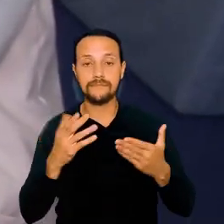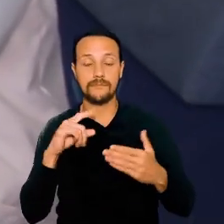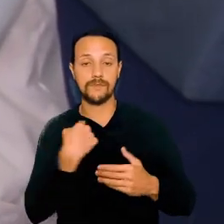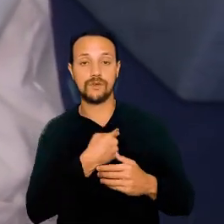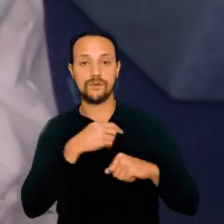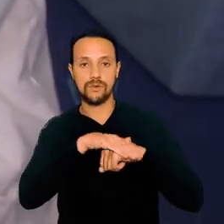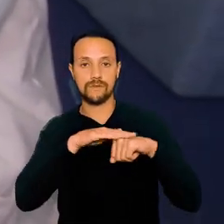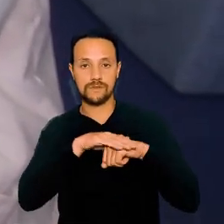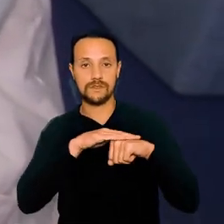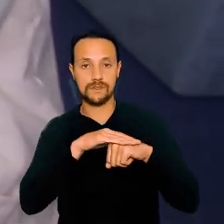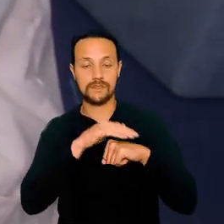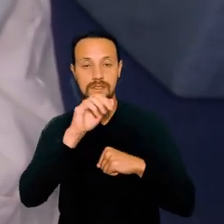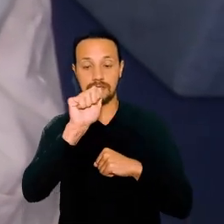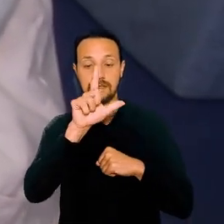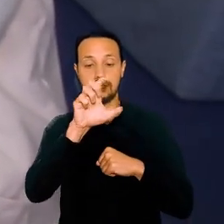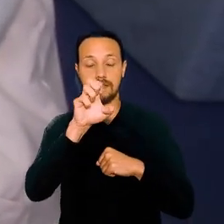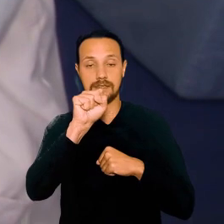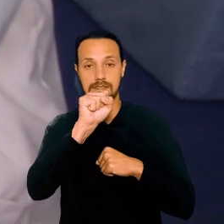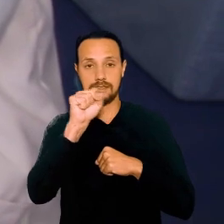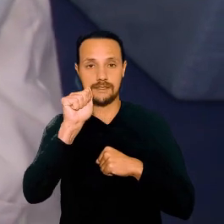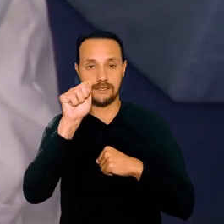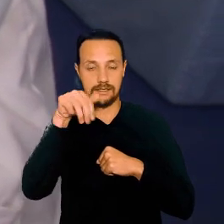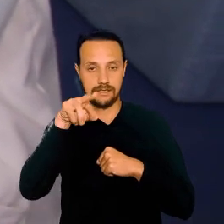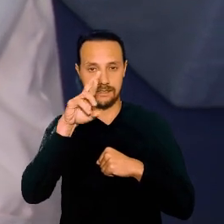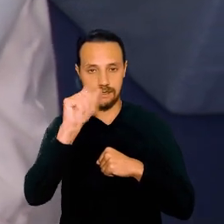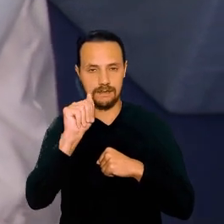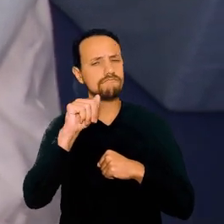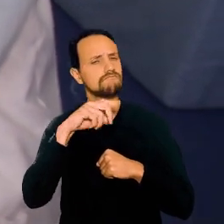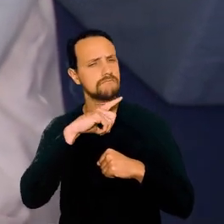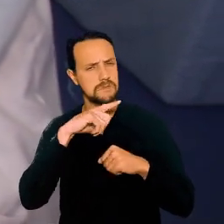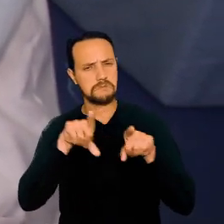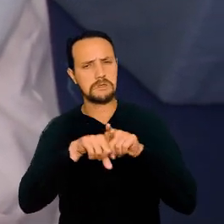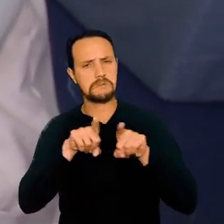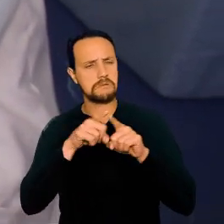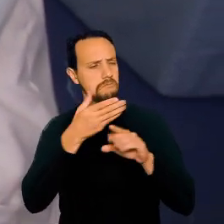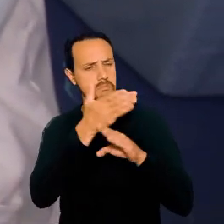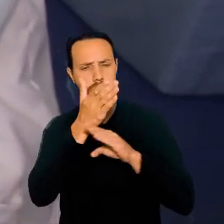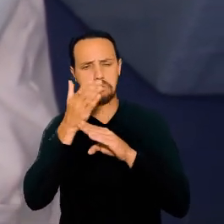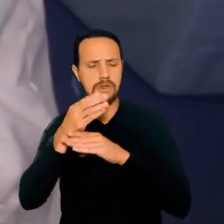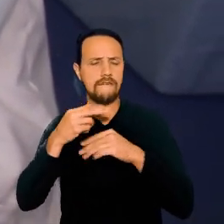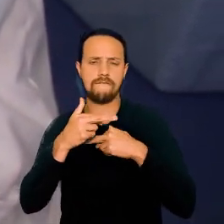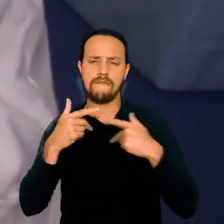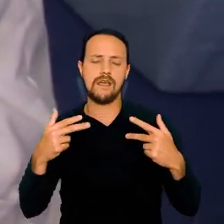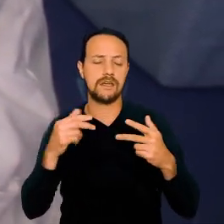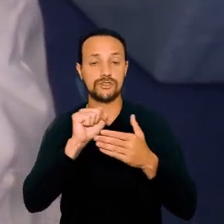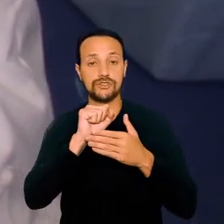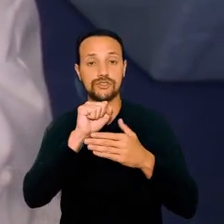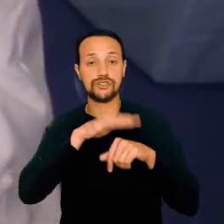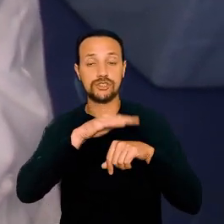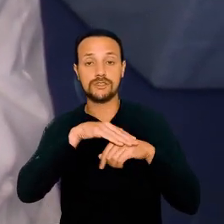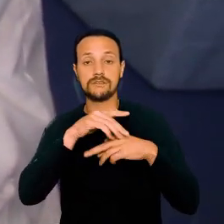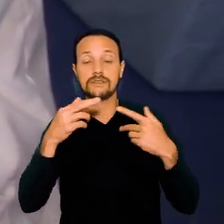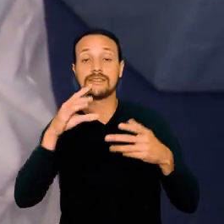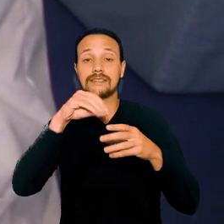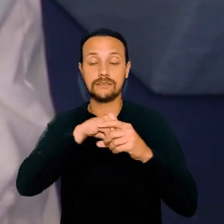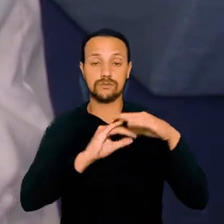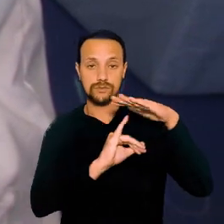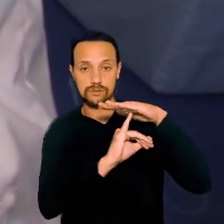confeccionar adaptações para o ambiente escolar, a gente pode confeccionar materiais também para o dia a dia, para